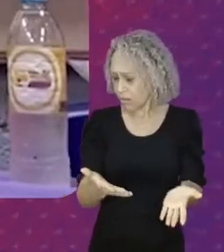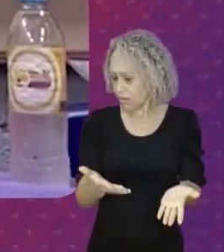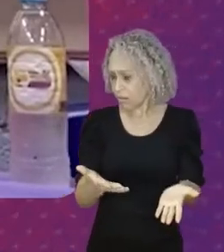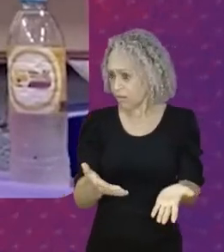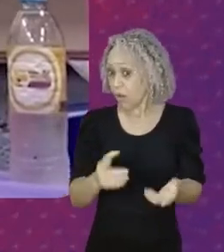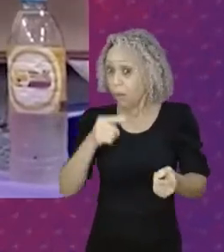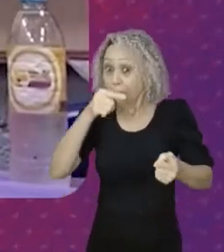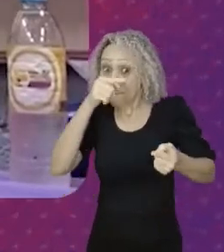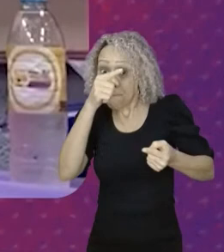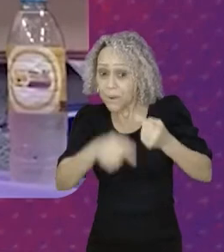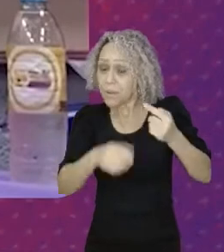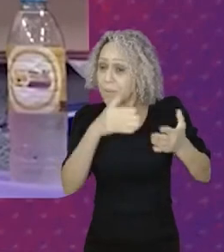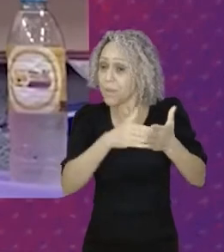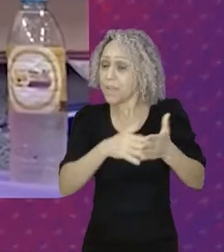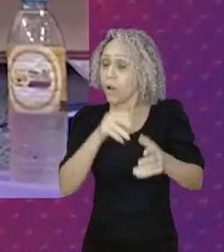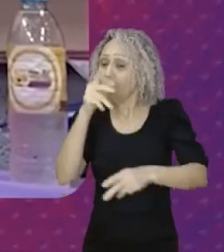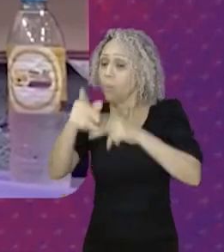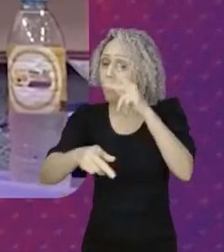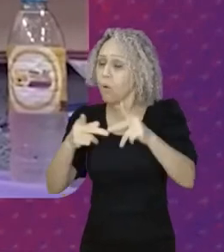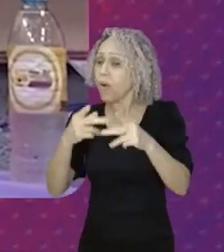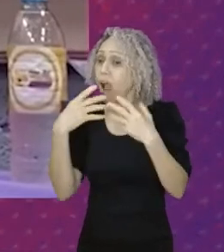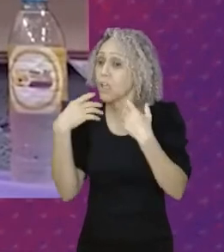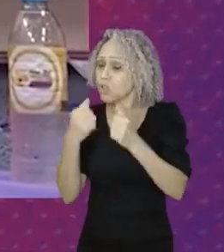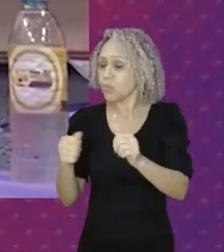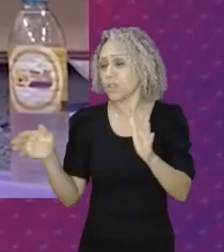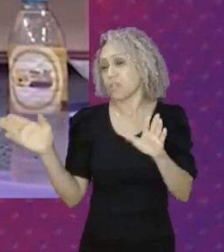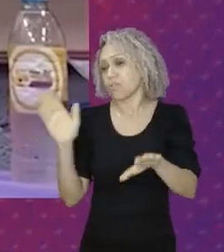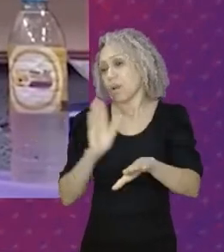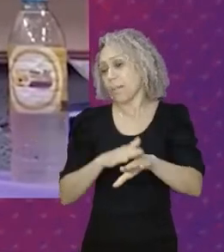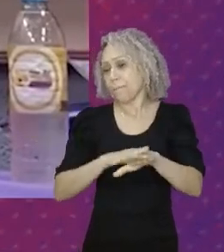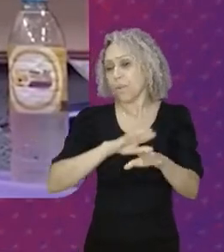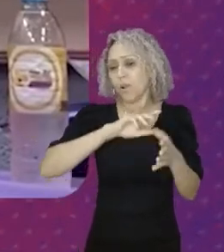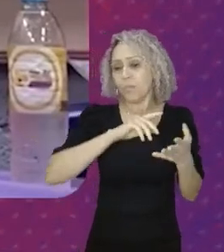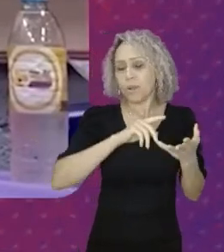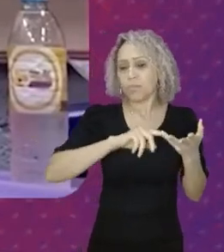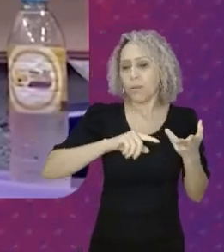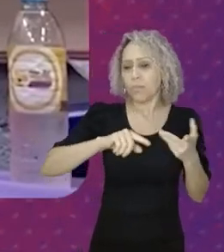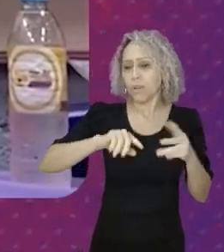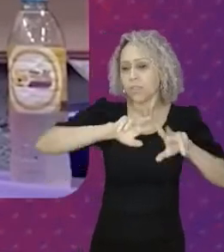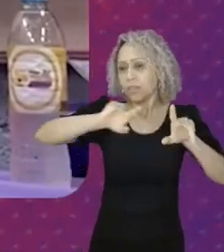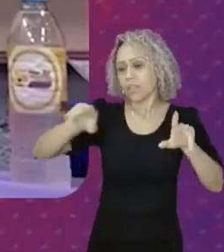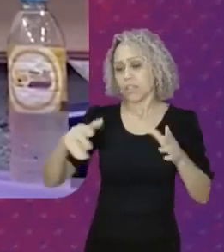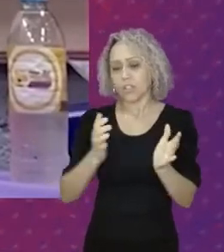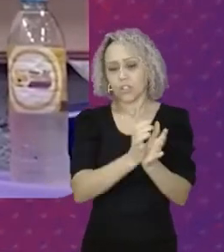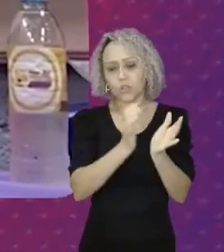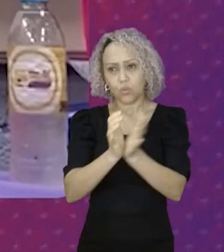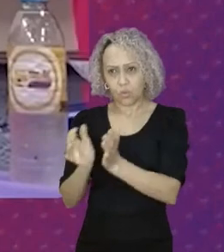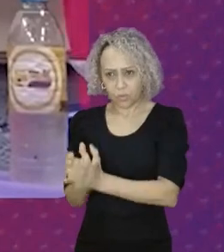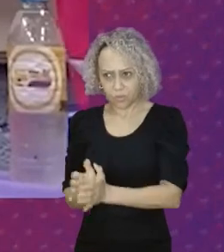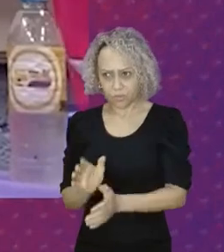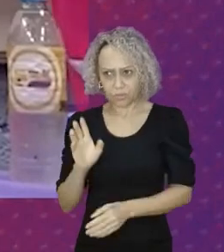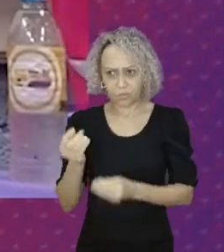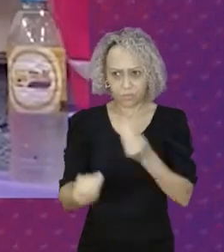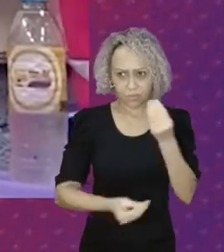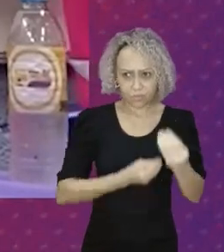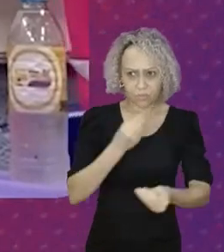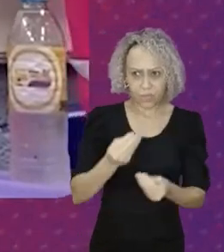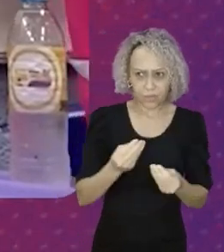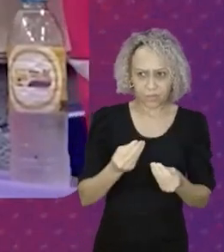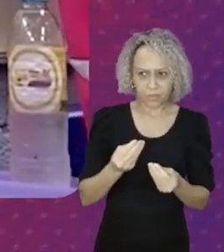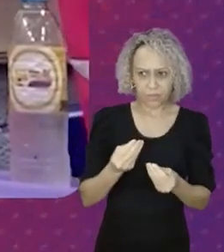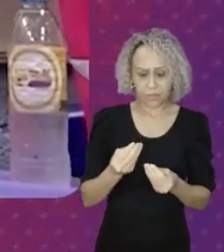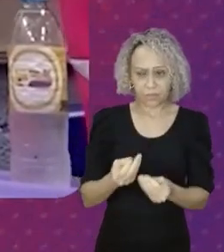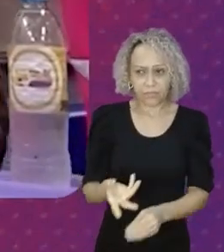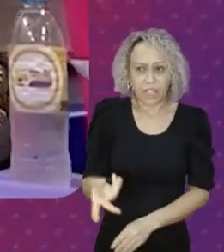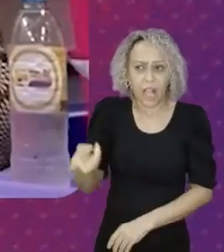terceiro ponto, o direito constitucional à identidade étnica como fundamento do currículo escolar. E